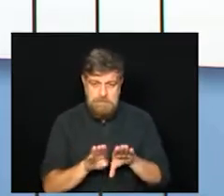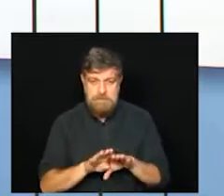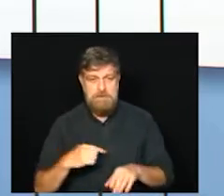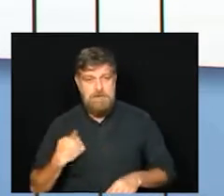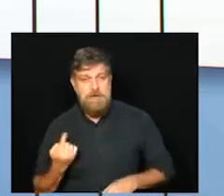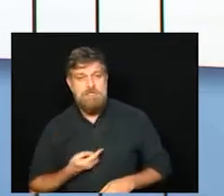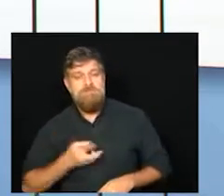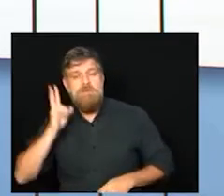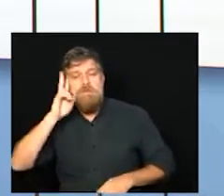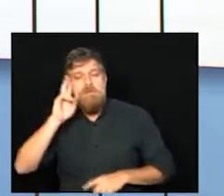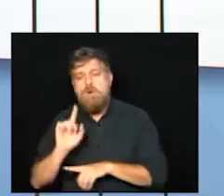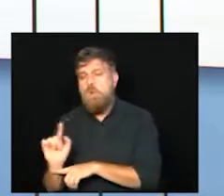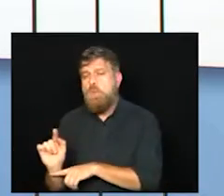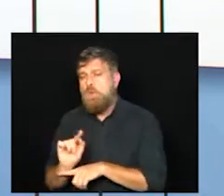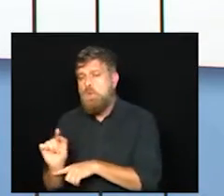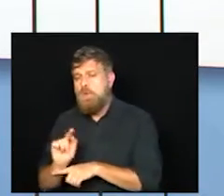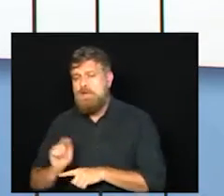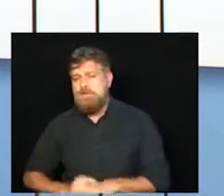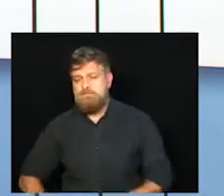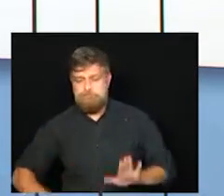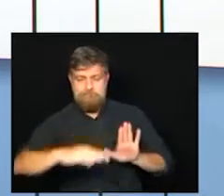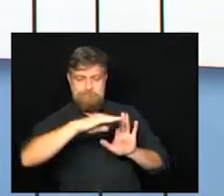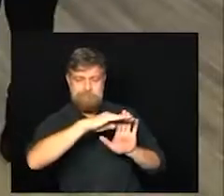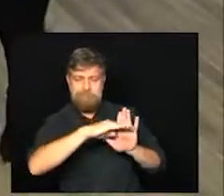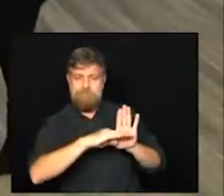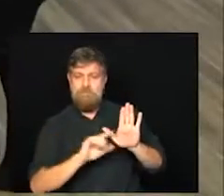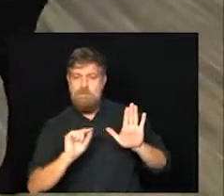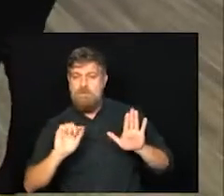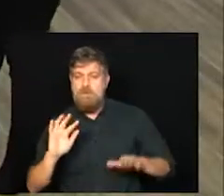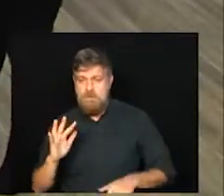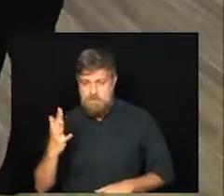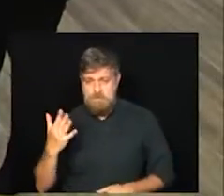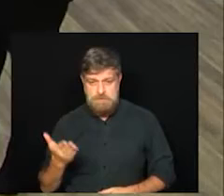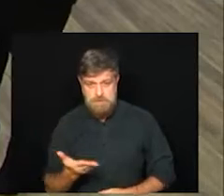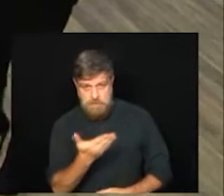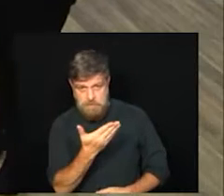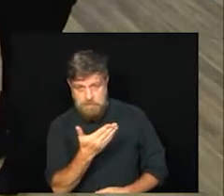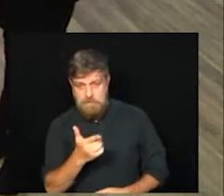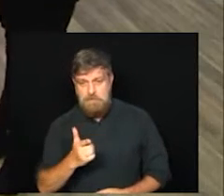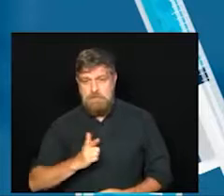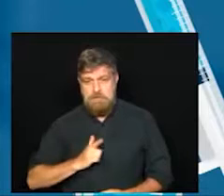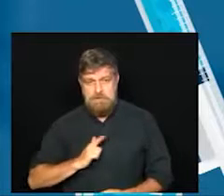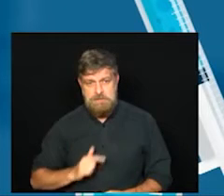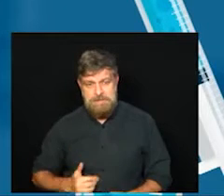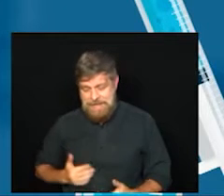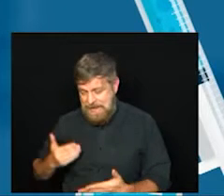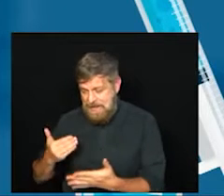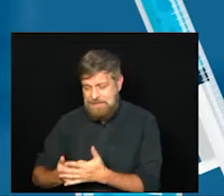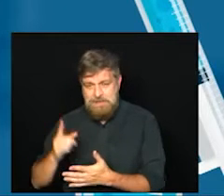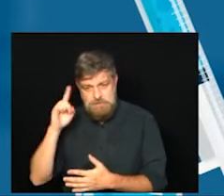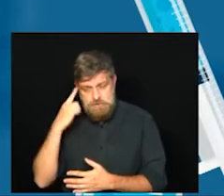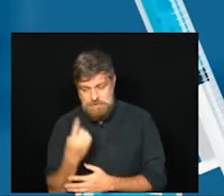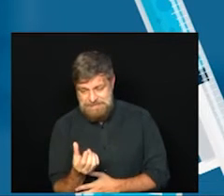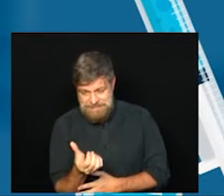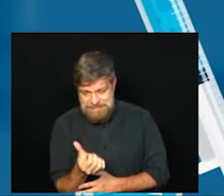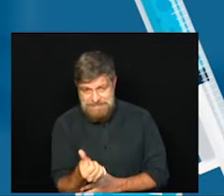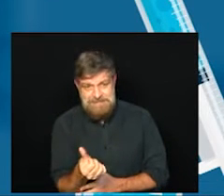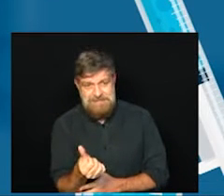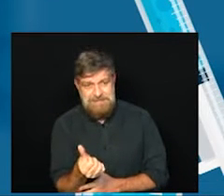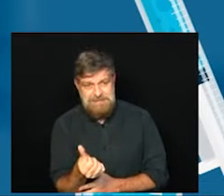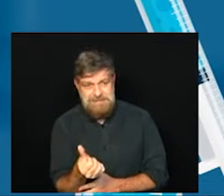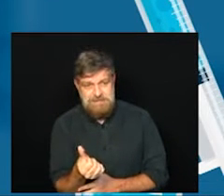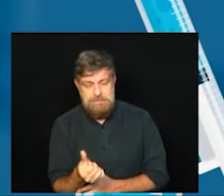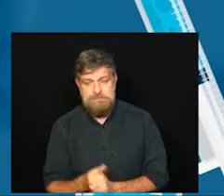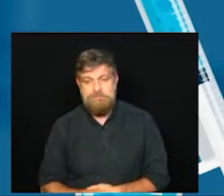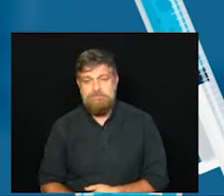agora a gente vai lembrar, então, do calendário que está valendo. Olha só, nós temos, então, até o dia 16, que